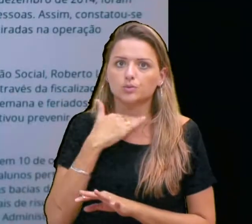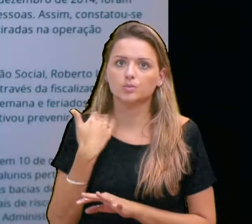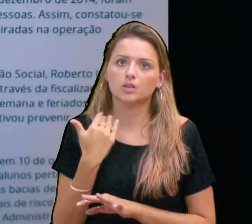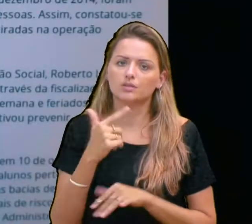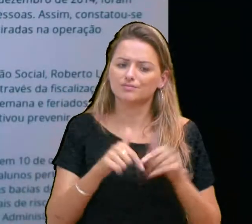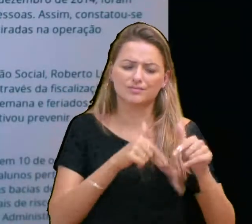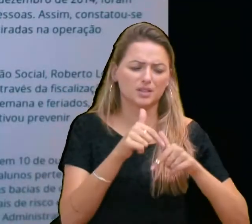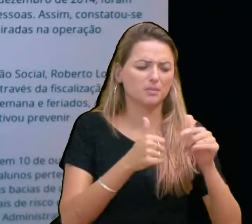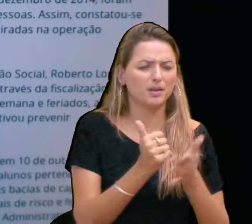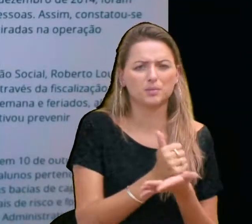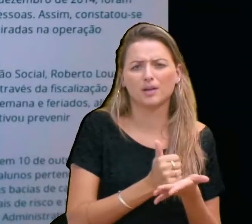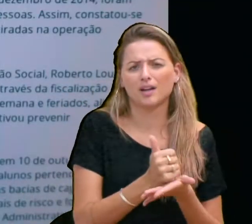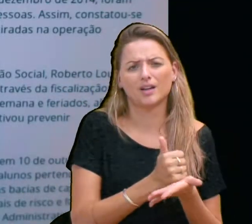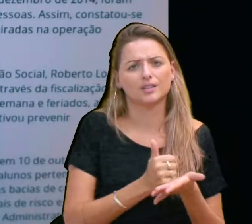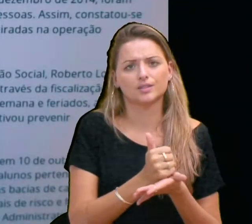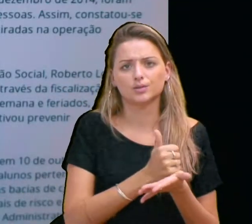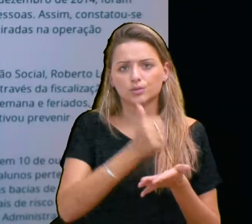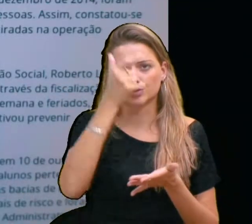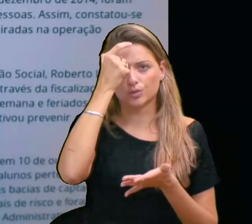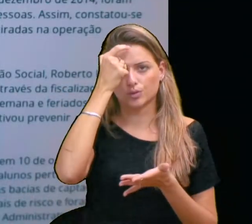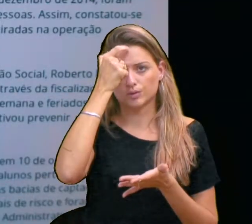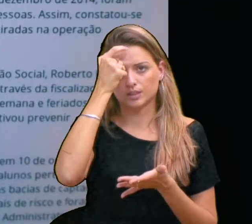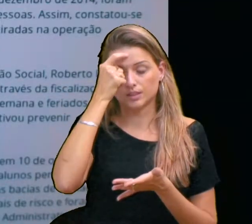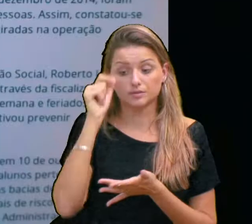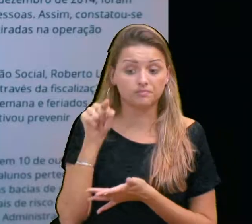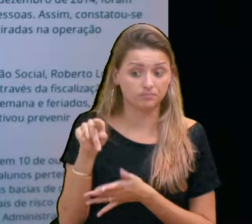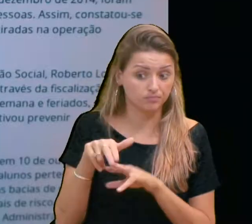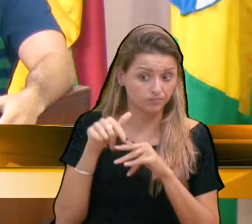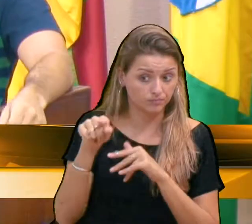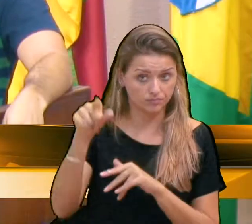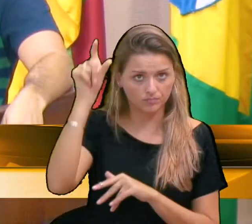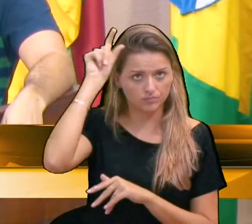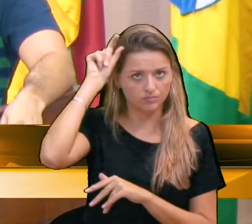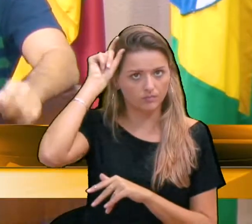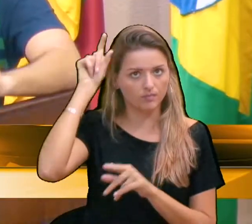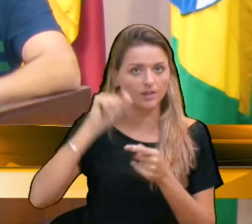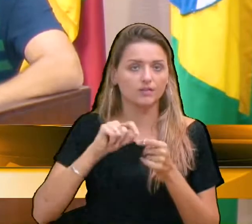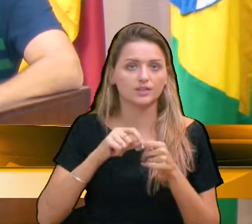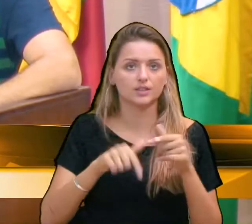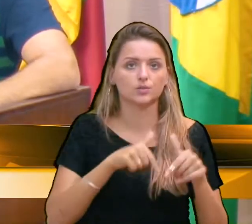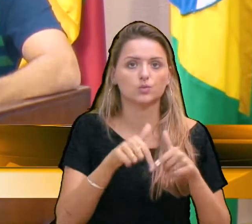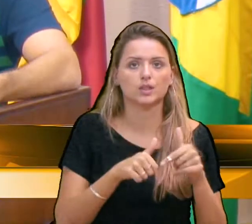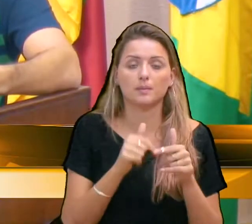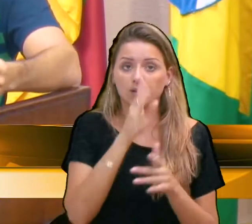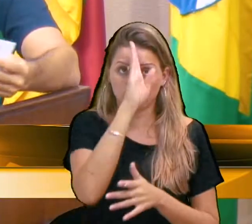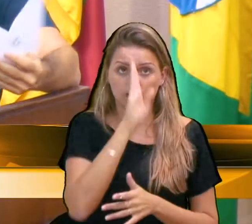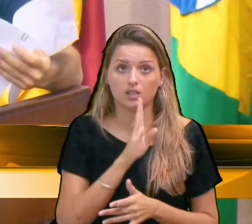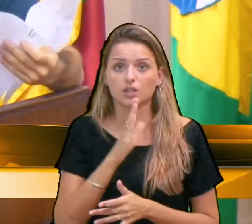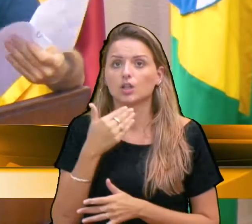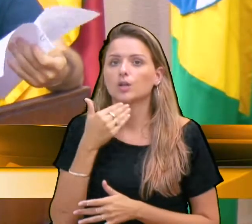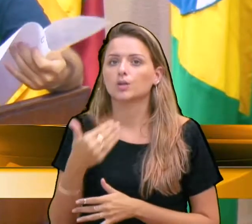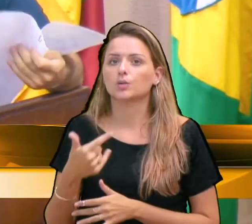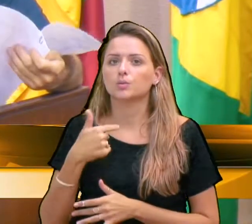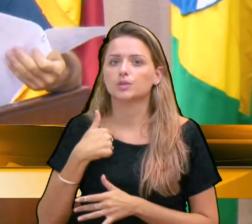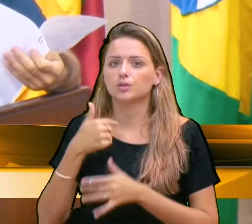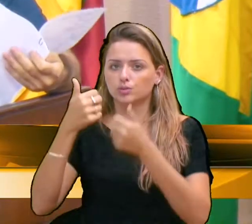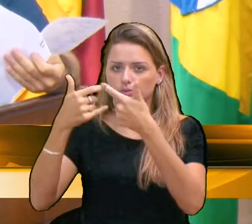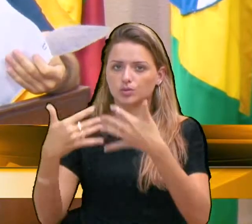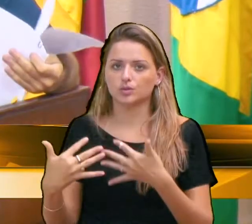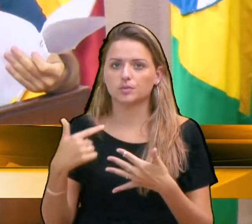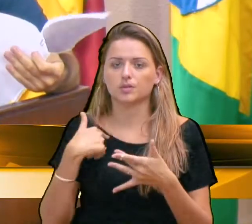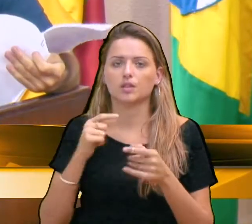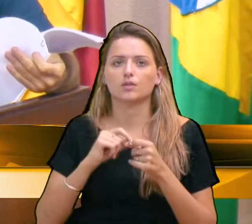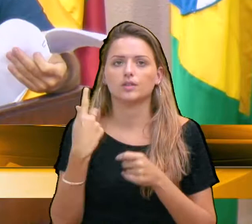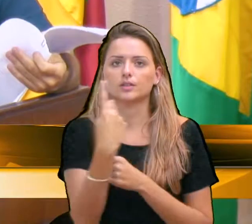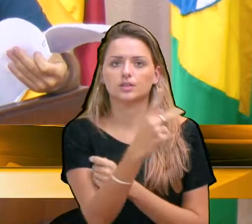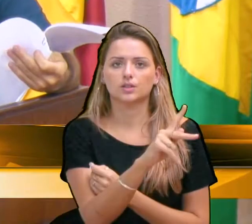trabalho básico de conscientização. E aqui, vereador Chico Guerra, a mídia fazia um serviço de graça. No pedido de informações que eu fiz, que seu